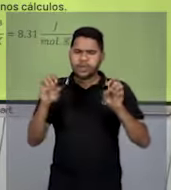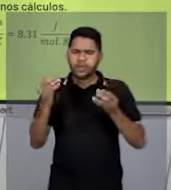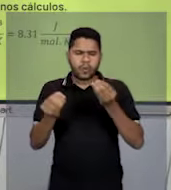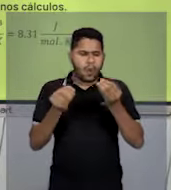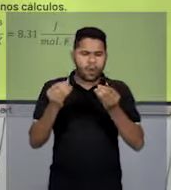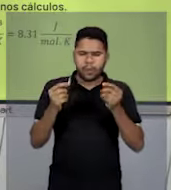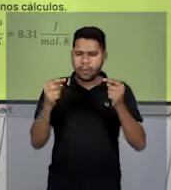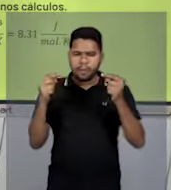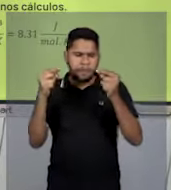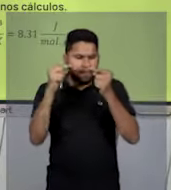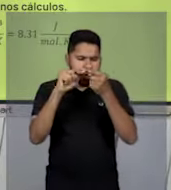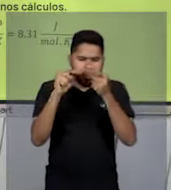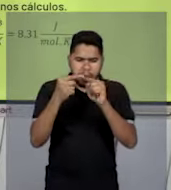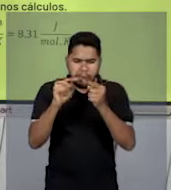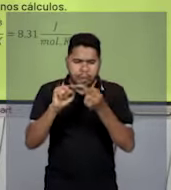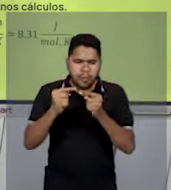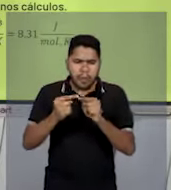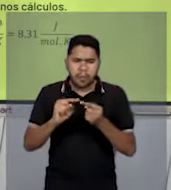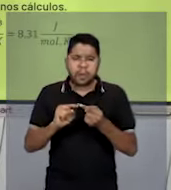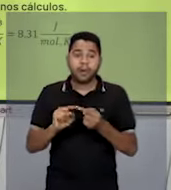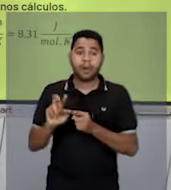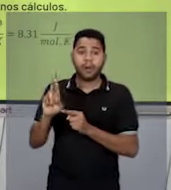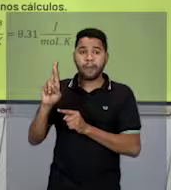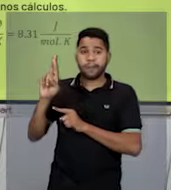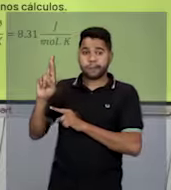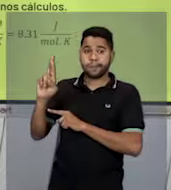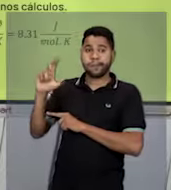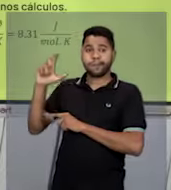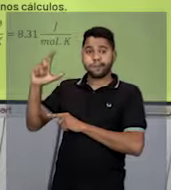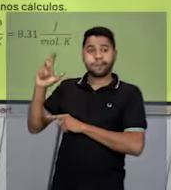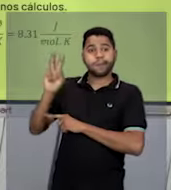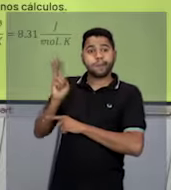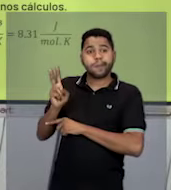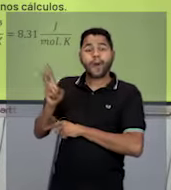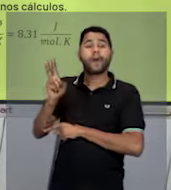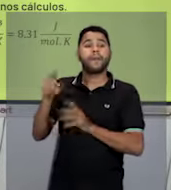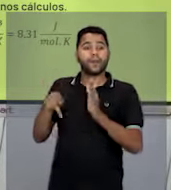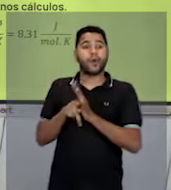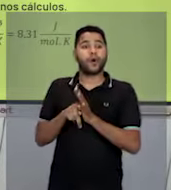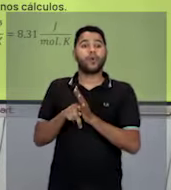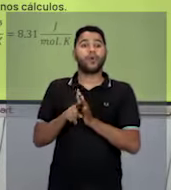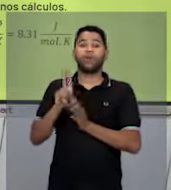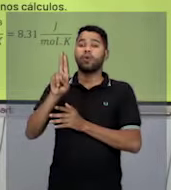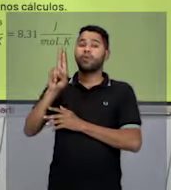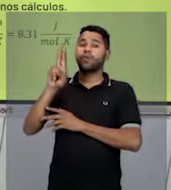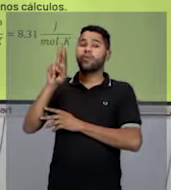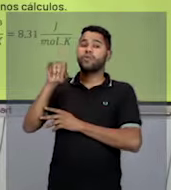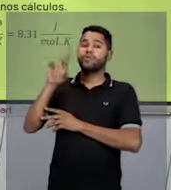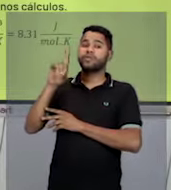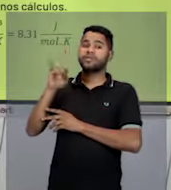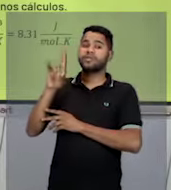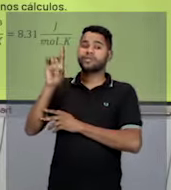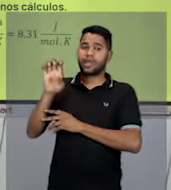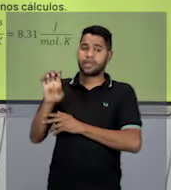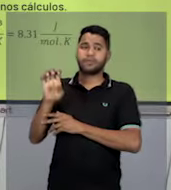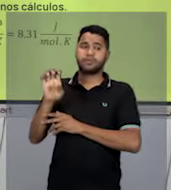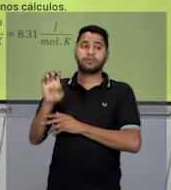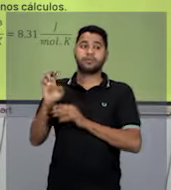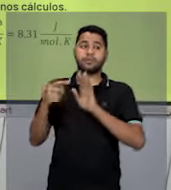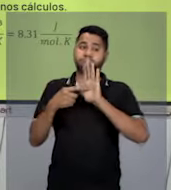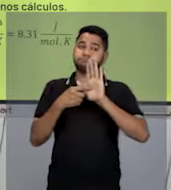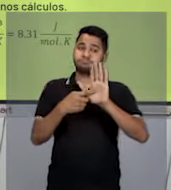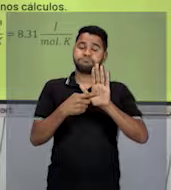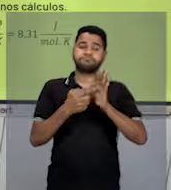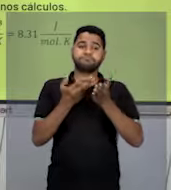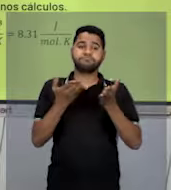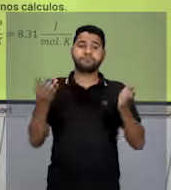com determinadas unidades, o R, a constante, dependia dessas unidades de trabalho. Então, nós colocamos